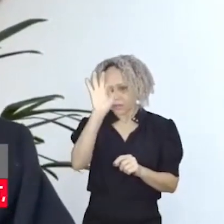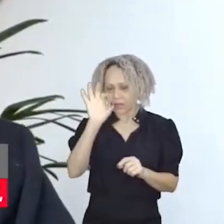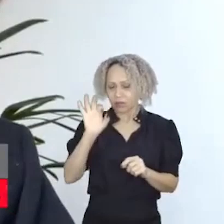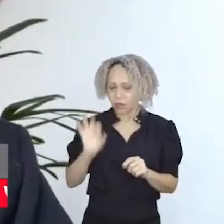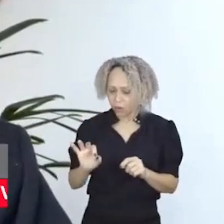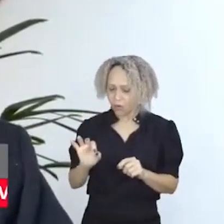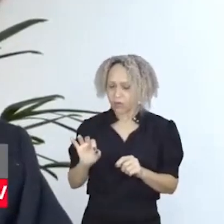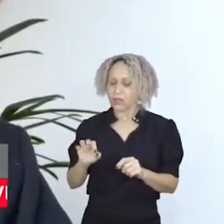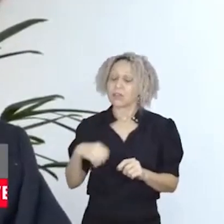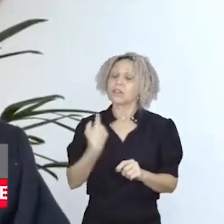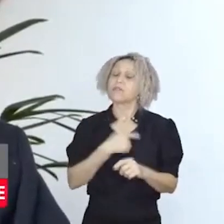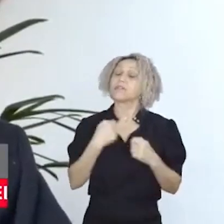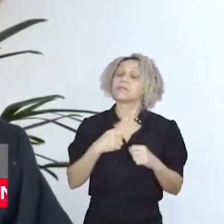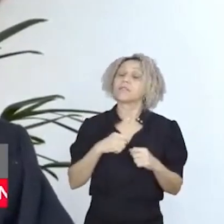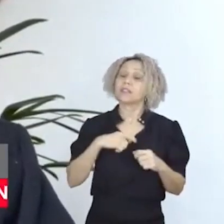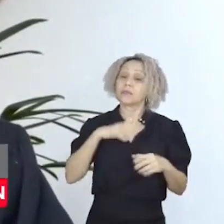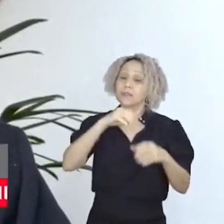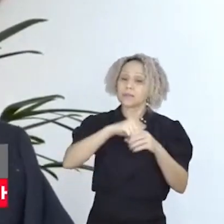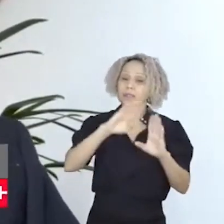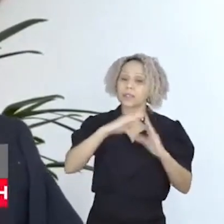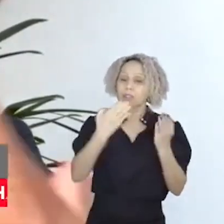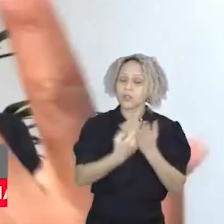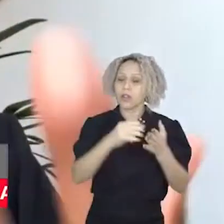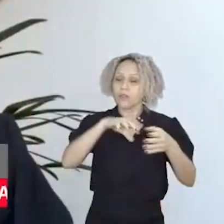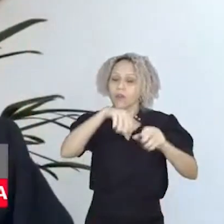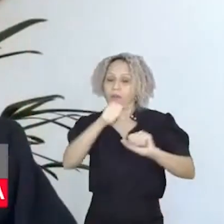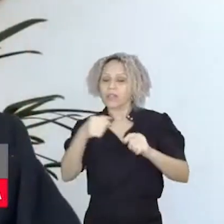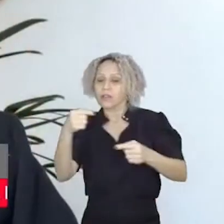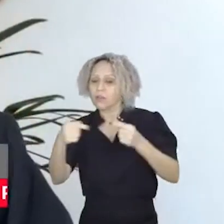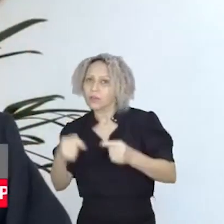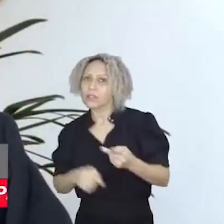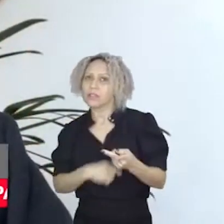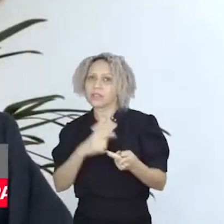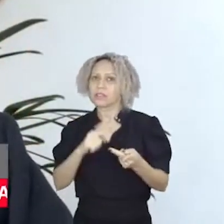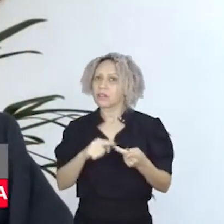política que a gente tem que ter nas escolas. Tudo isso